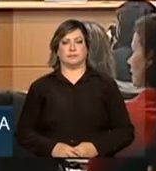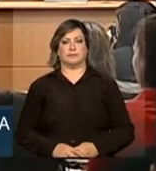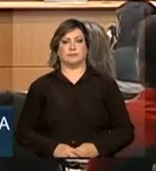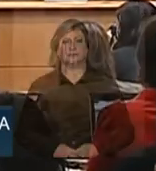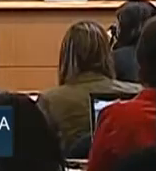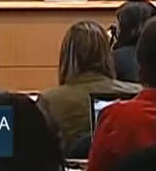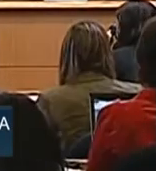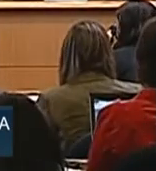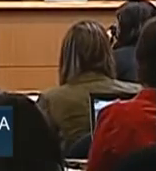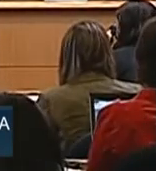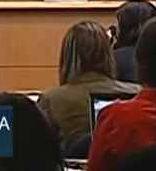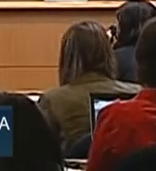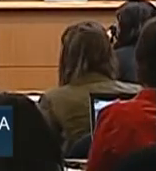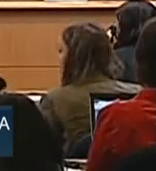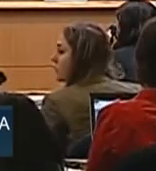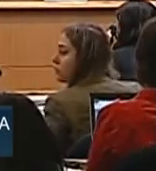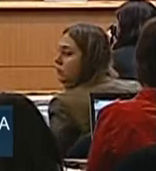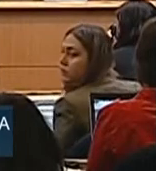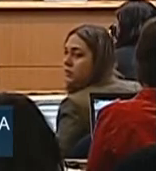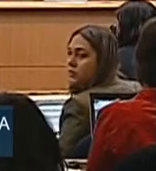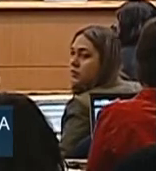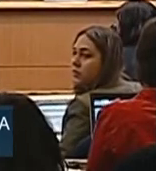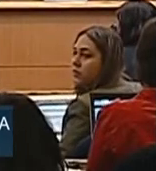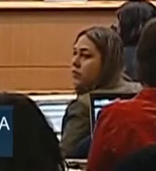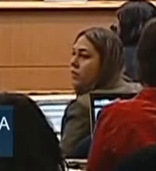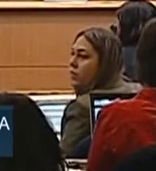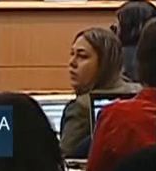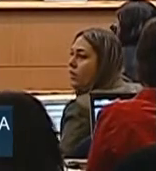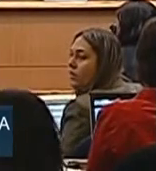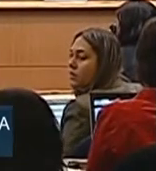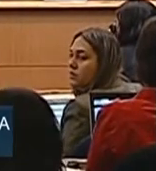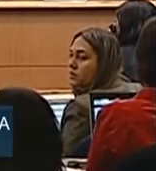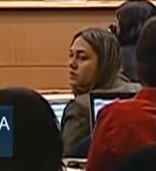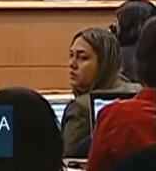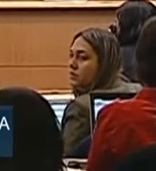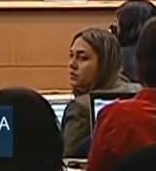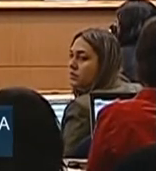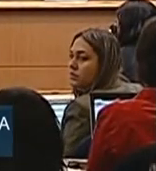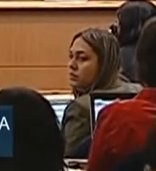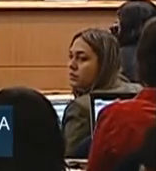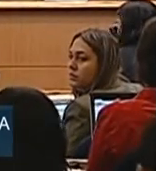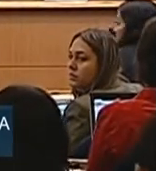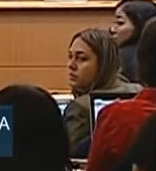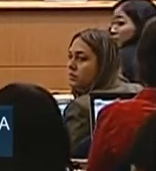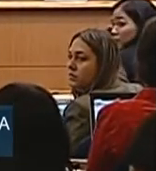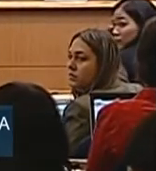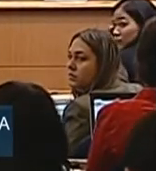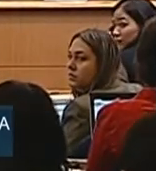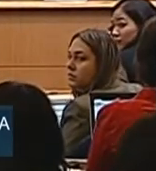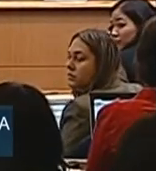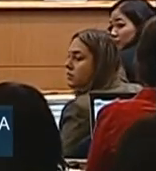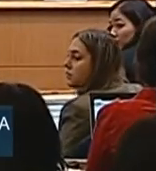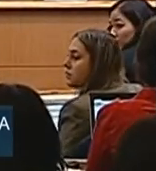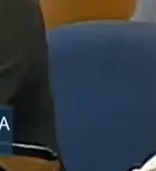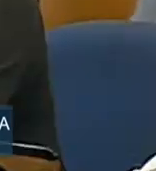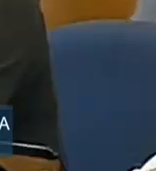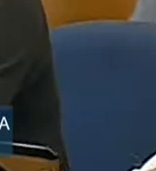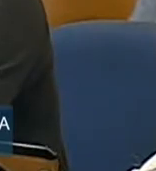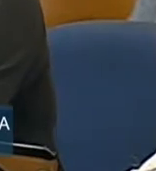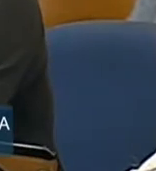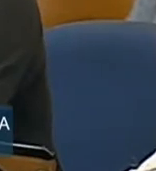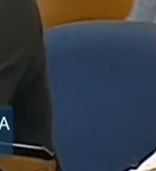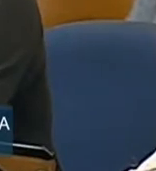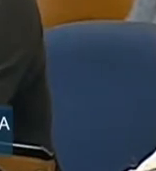país tem que ligar aí nesse botãozinho de baixo isso acertei Agora sim